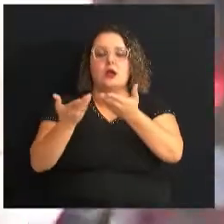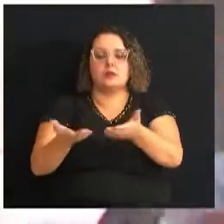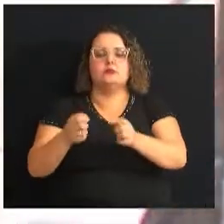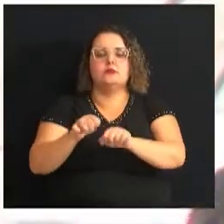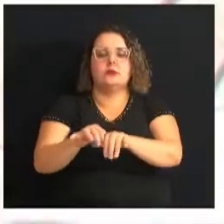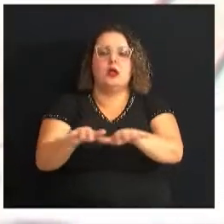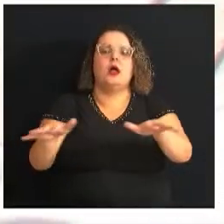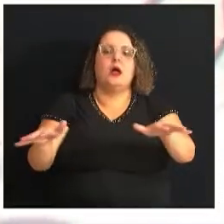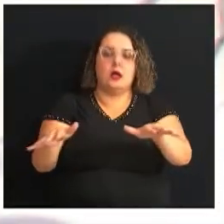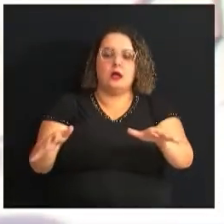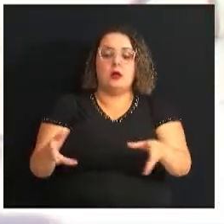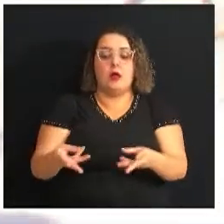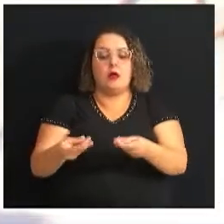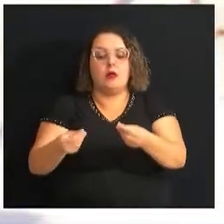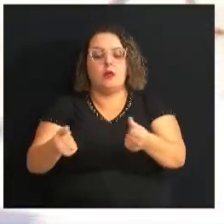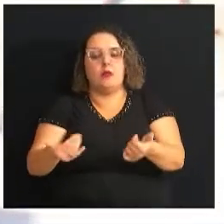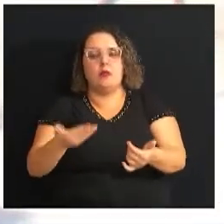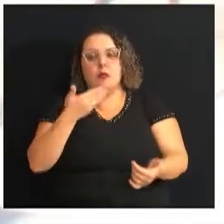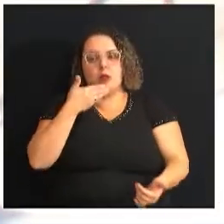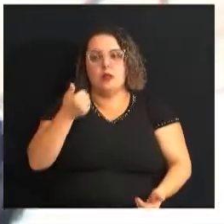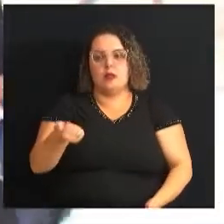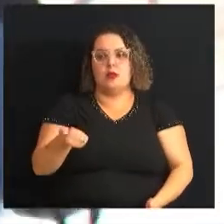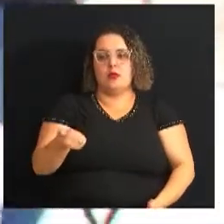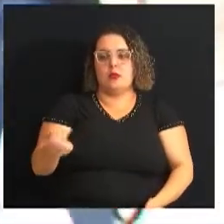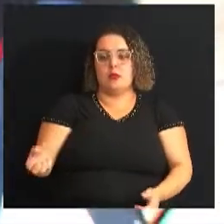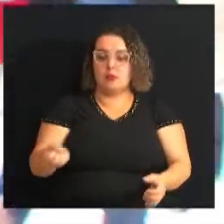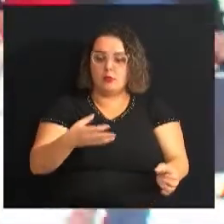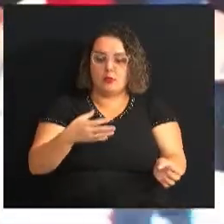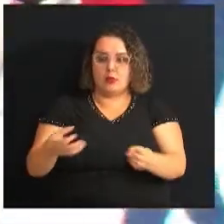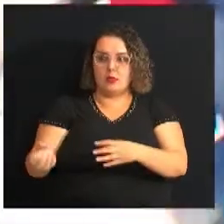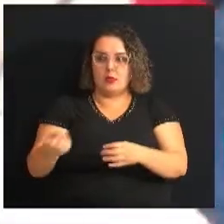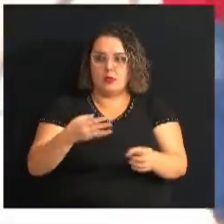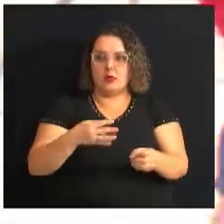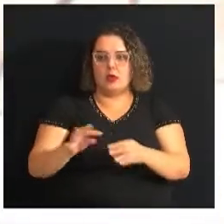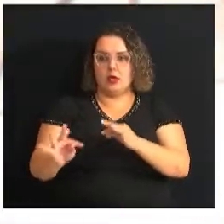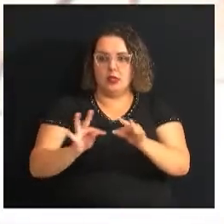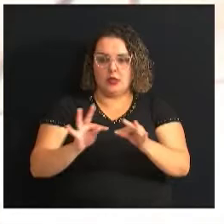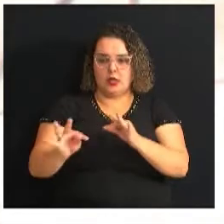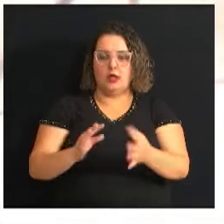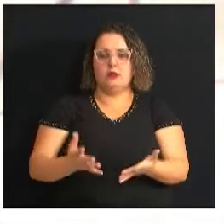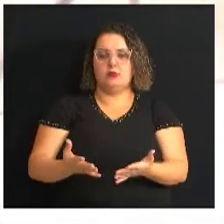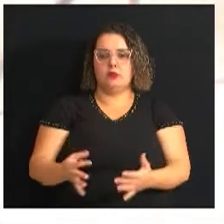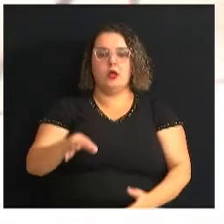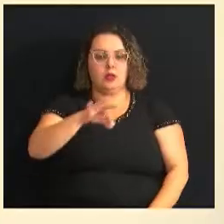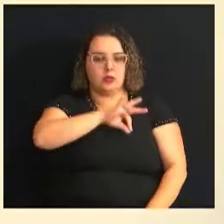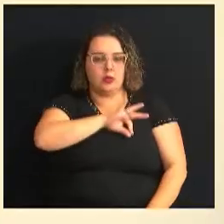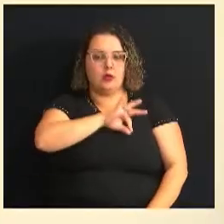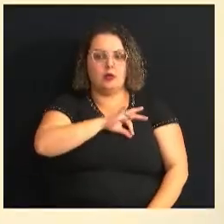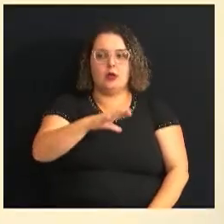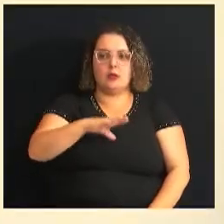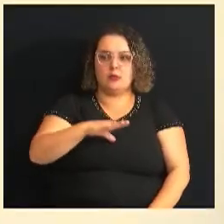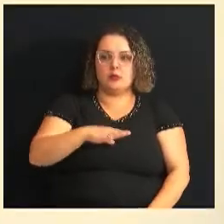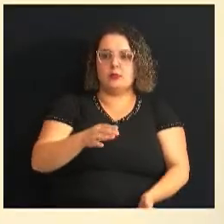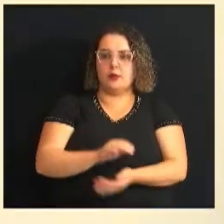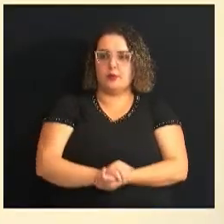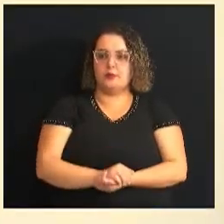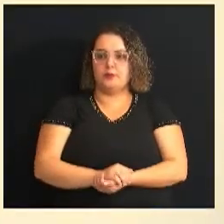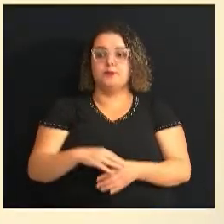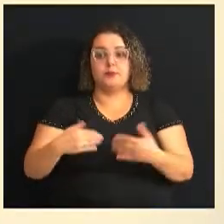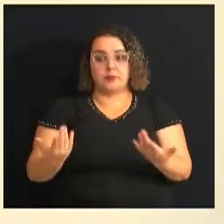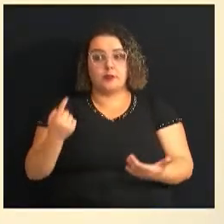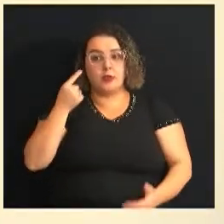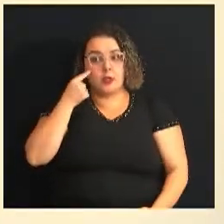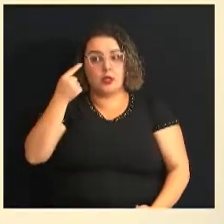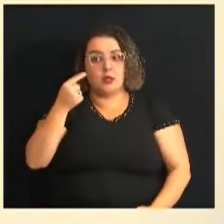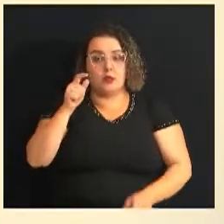ampliação, aprimoramento e modernização tecnológica da Guarda Municipal. Então a ideia é para que as